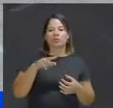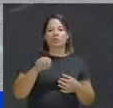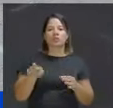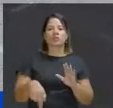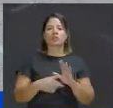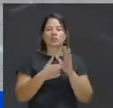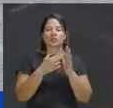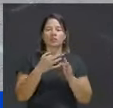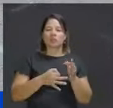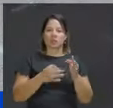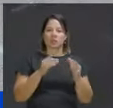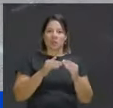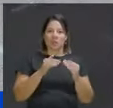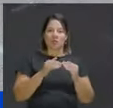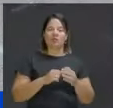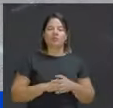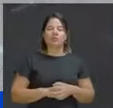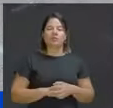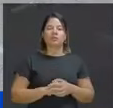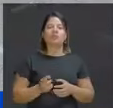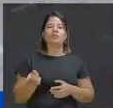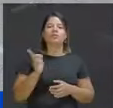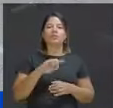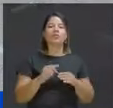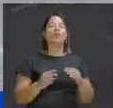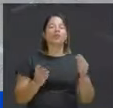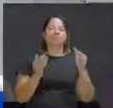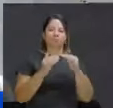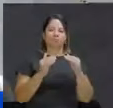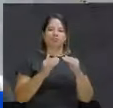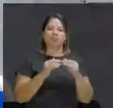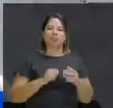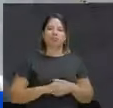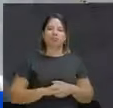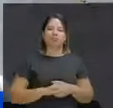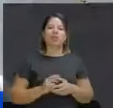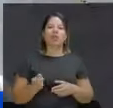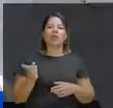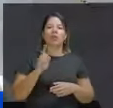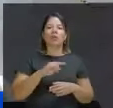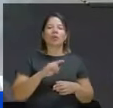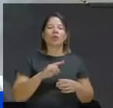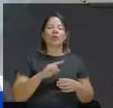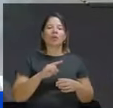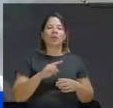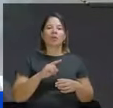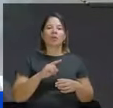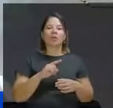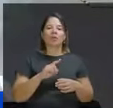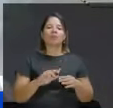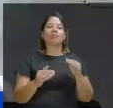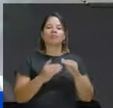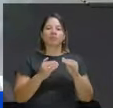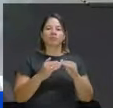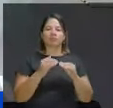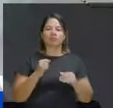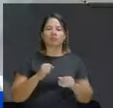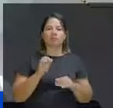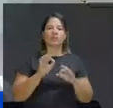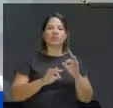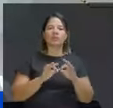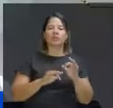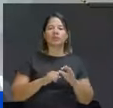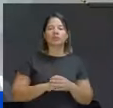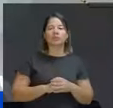Também acompanho, excelência. Juiz Juscelio Neto. Com a relatora. Juiz Paulo Madeira. Acompanho também, presidente. Juiz Atina Souza.